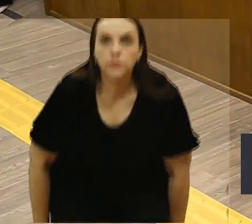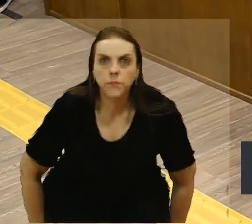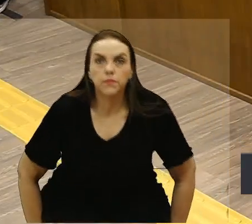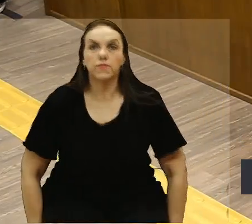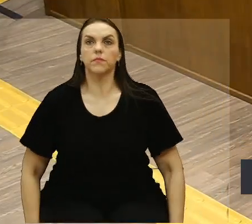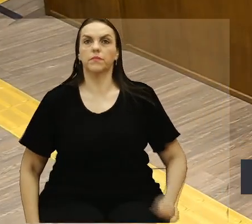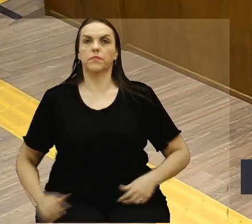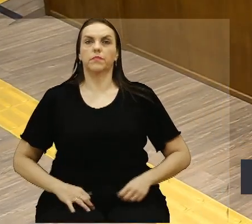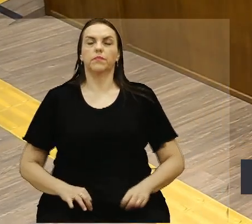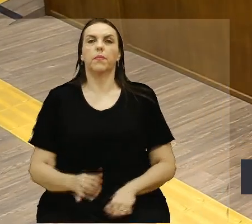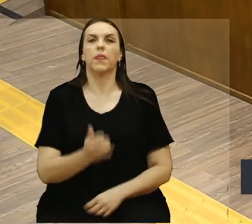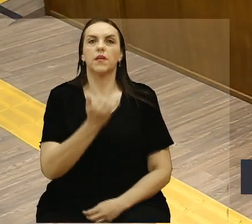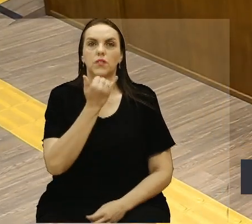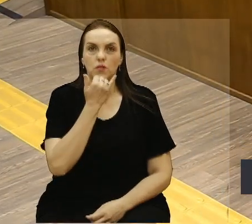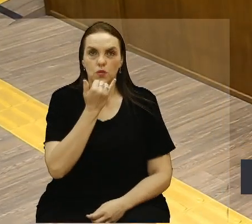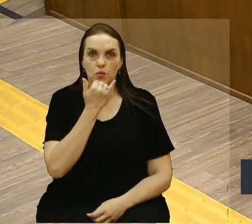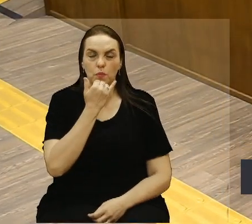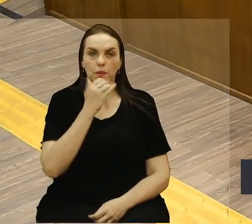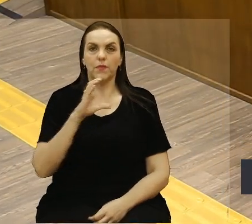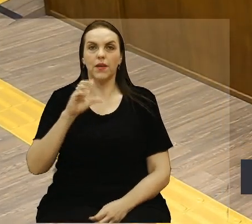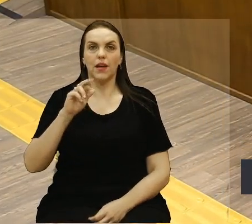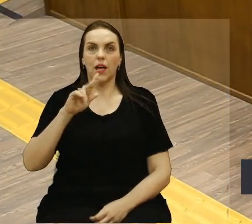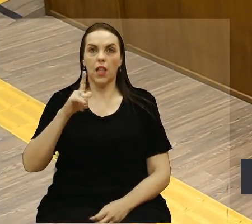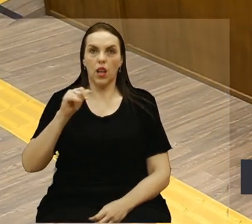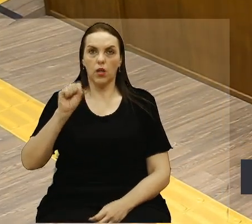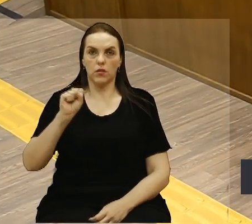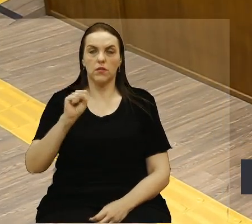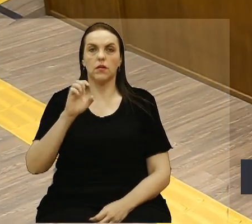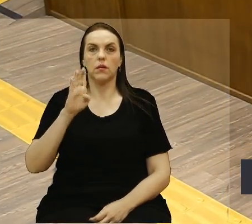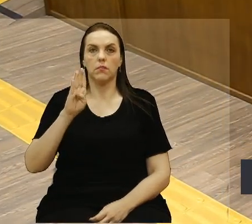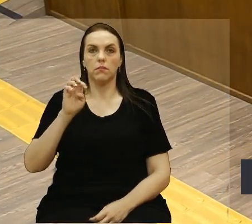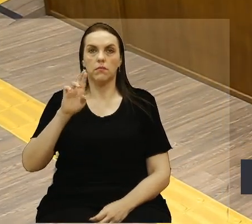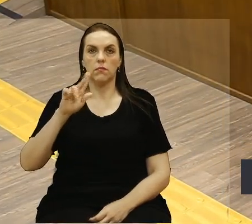Beraldo, desculpe. Carlos Beraldo, desculpe.